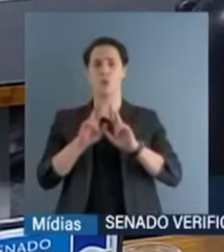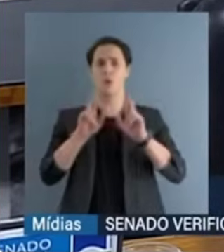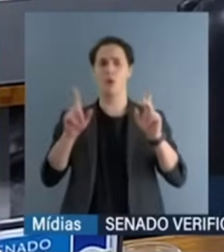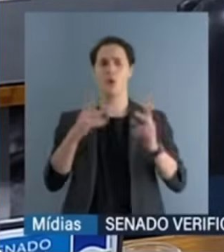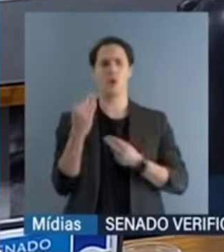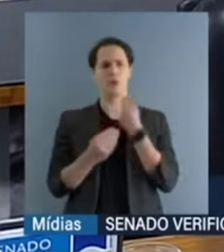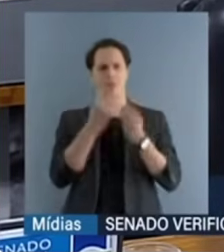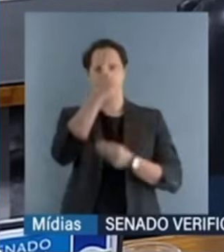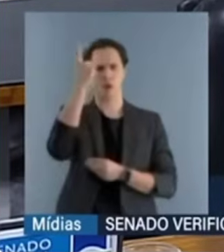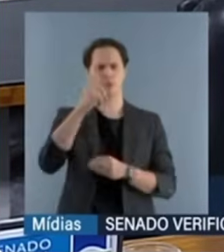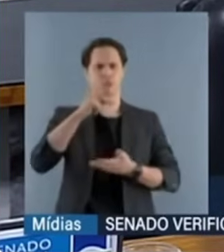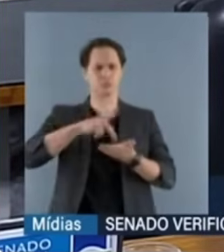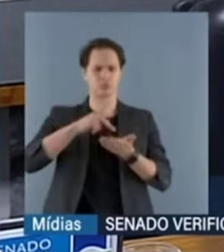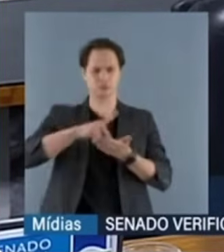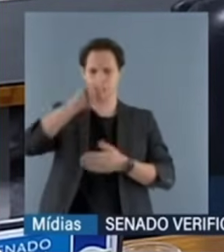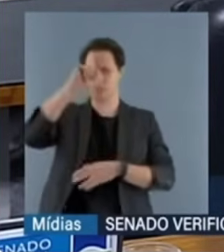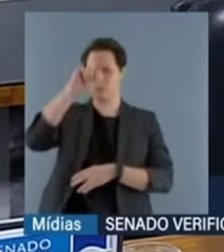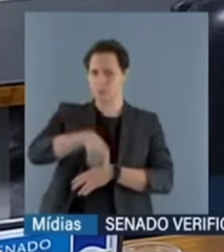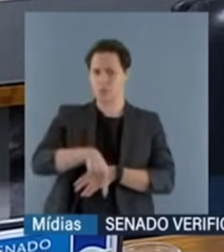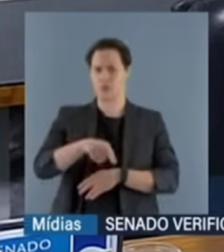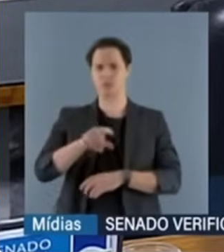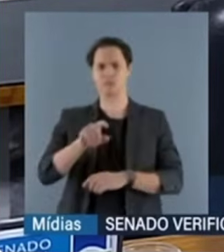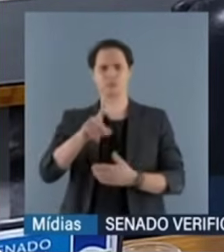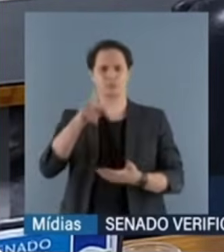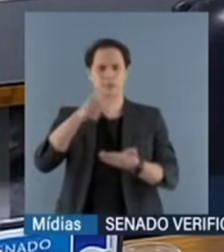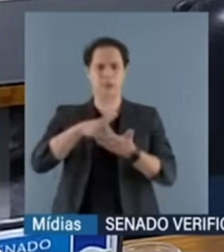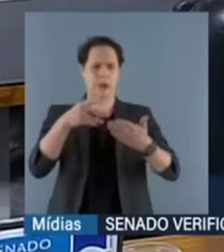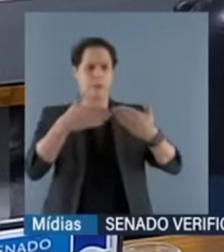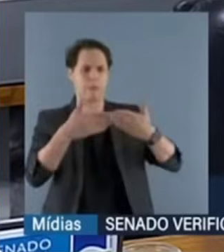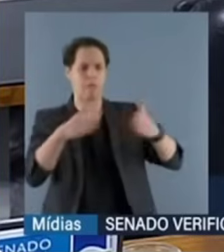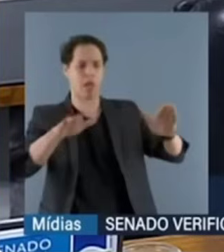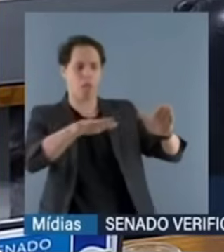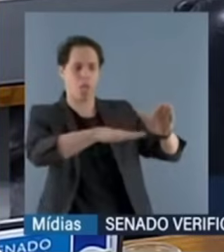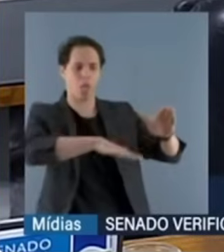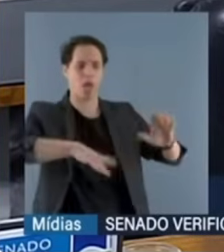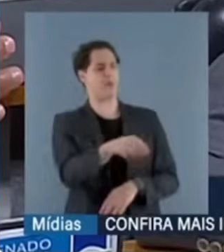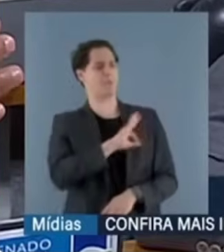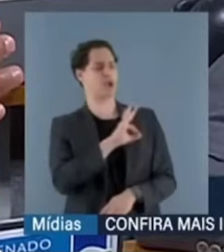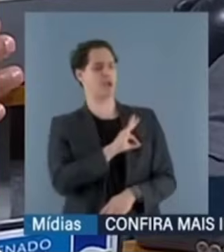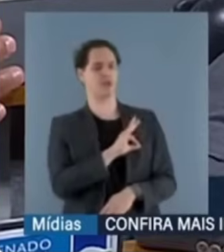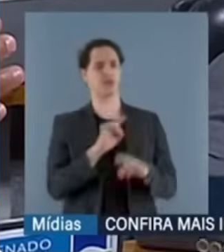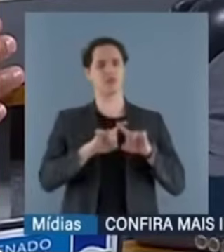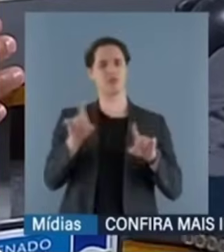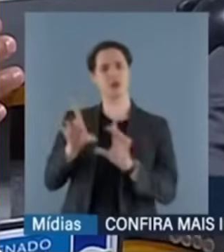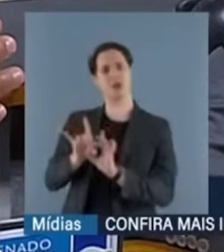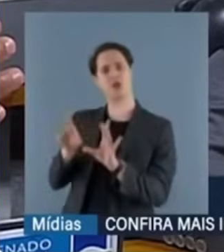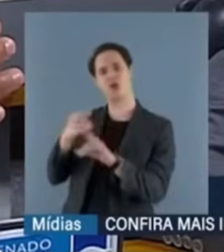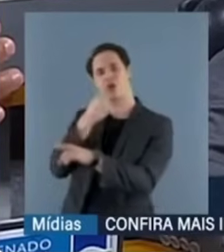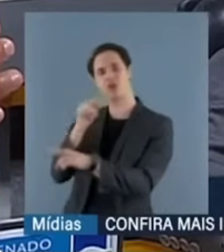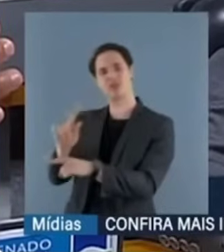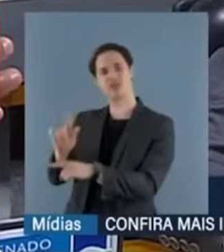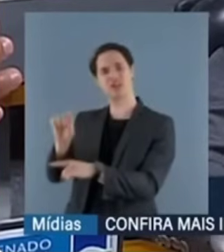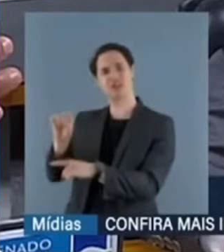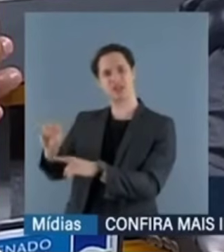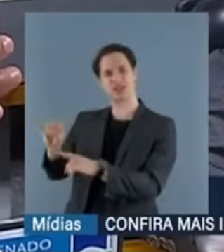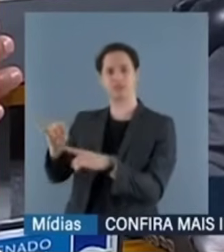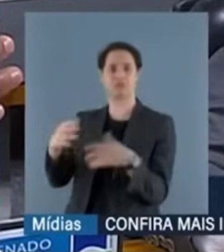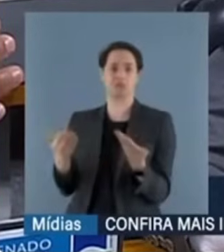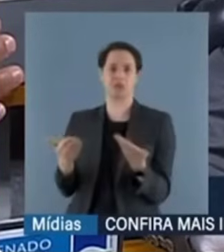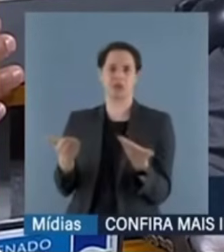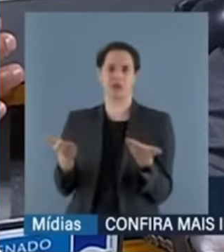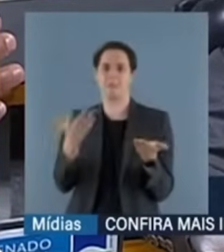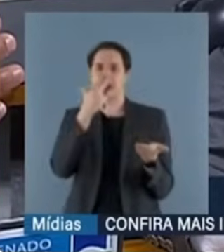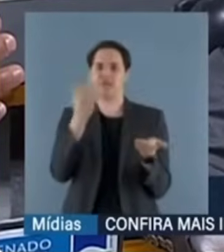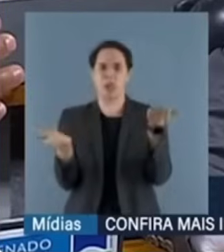realmente o comando para abrir a esplanada foi o coronel Paulo José. Eu lamento muito